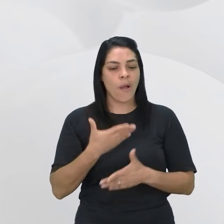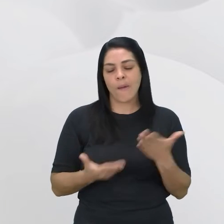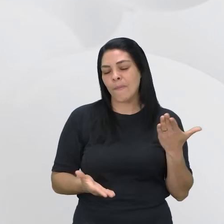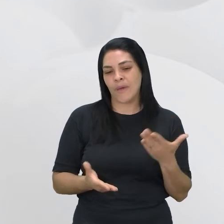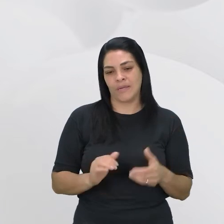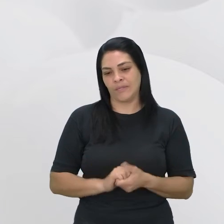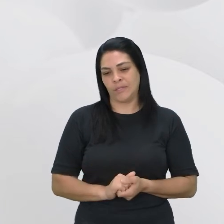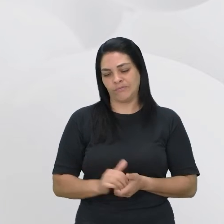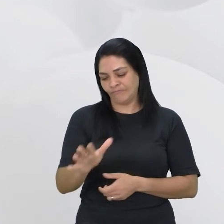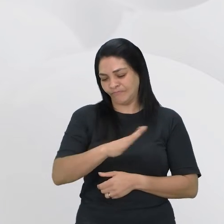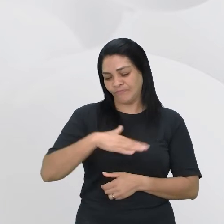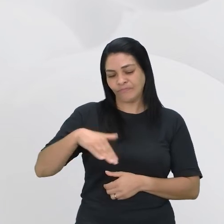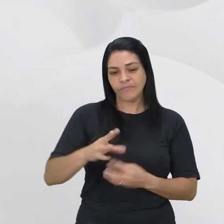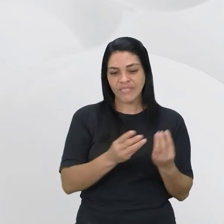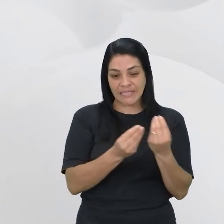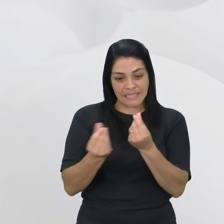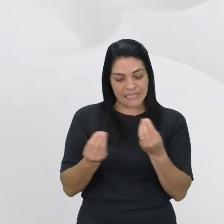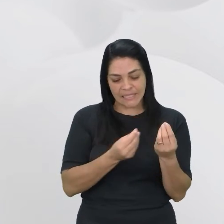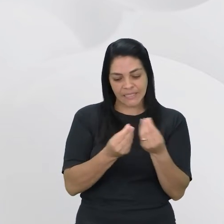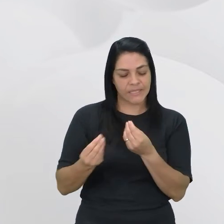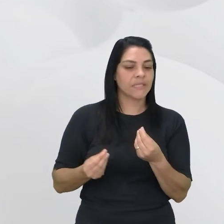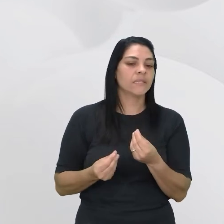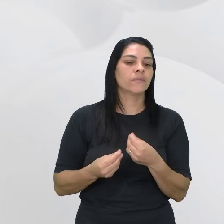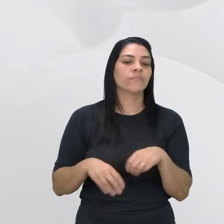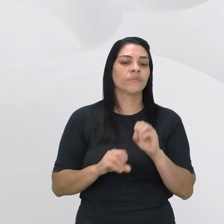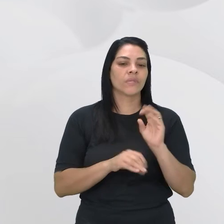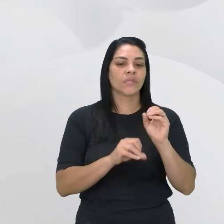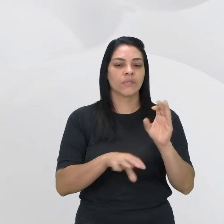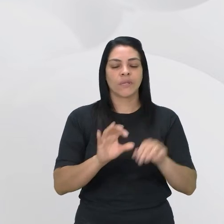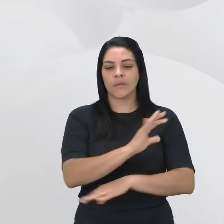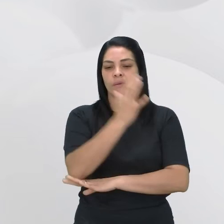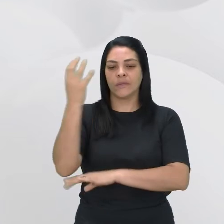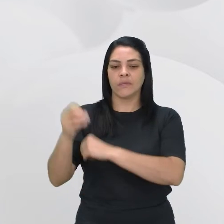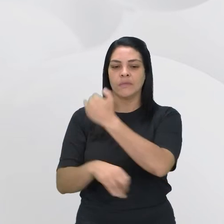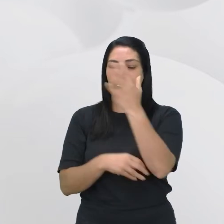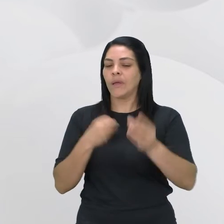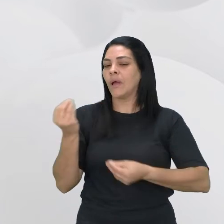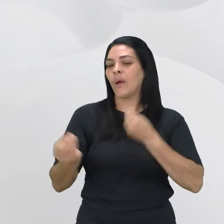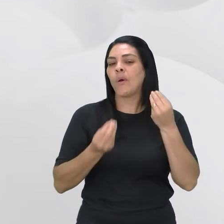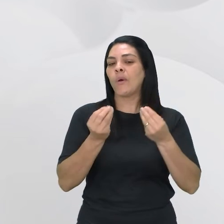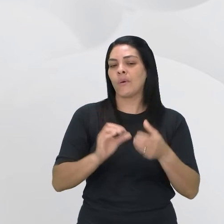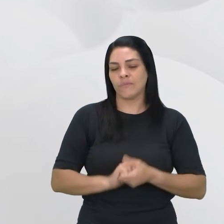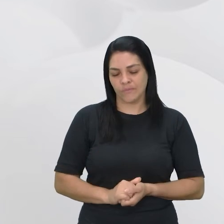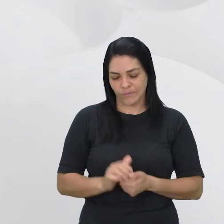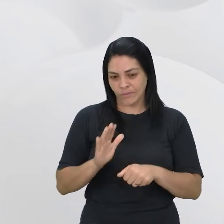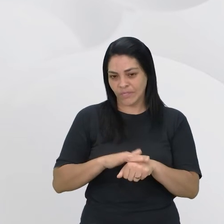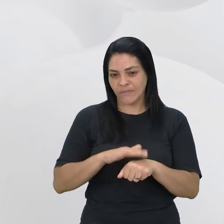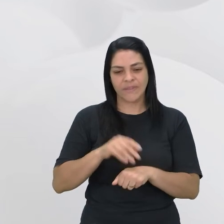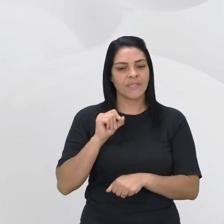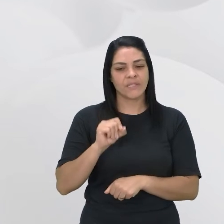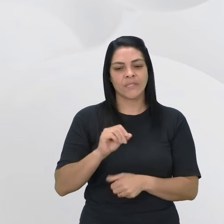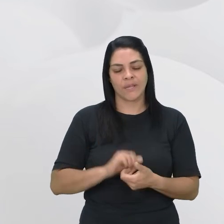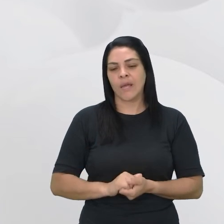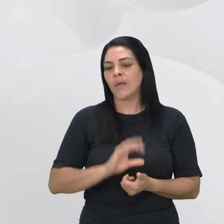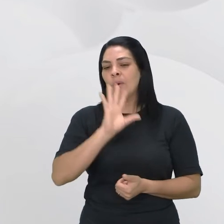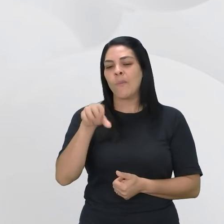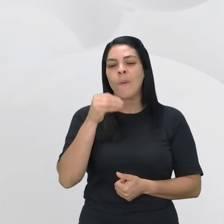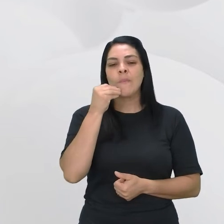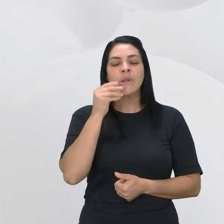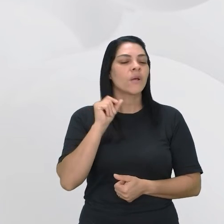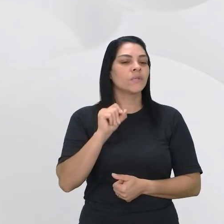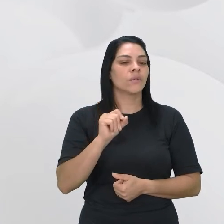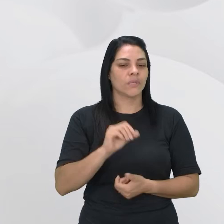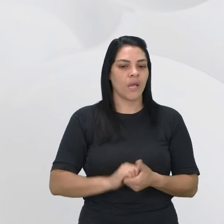essa dimensão da sensibilização da educação ambiental, né? Então, como que ela serve, né, como uma oportunidade